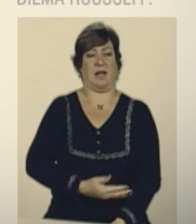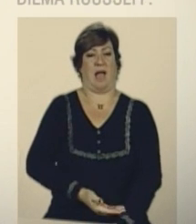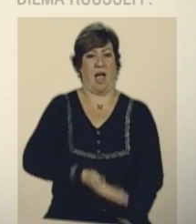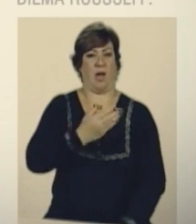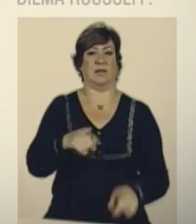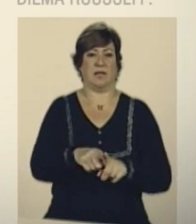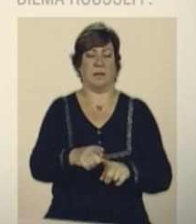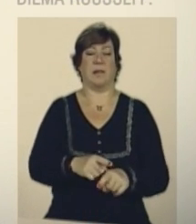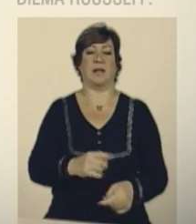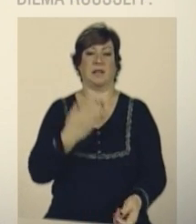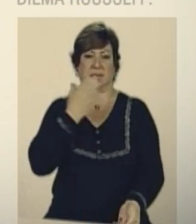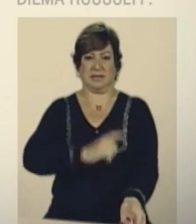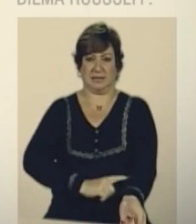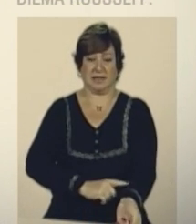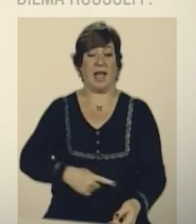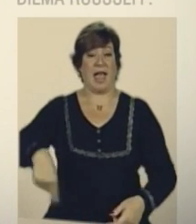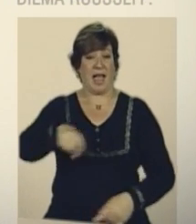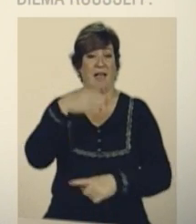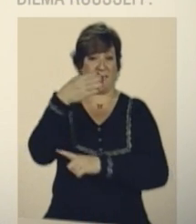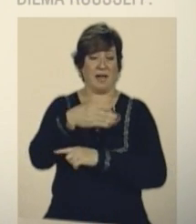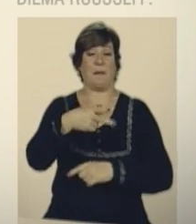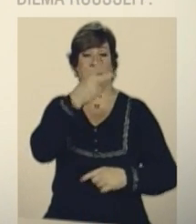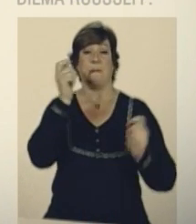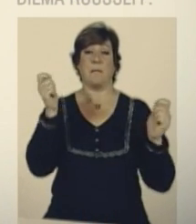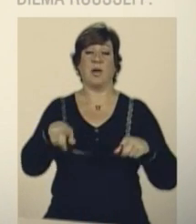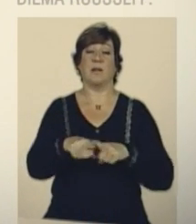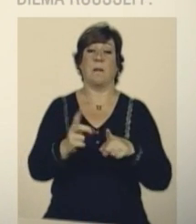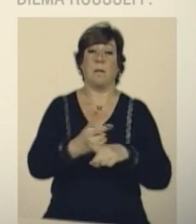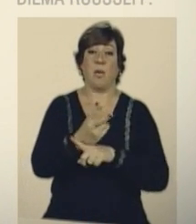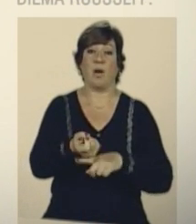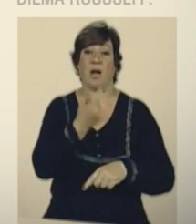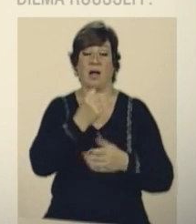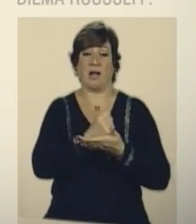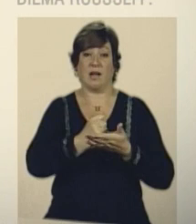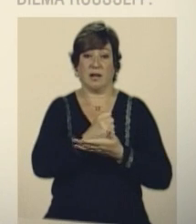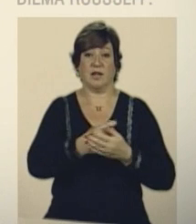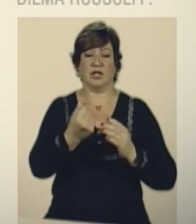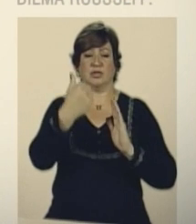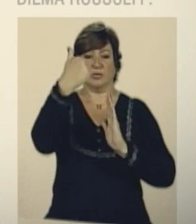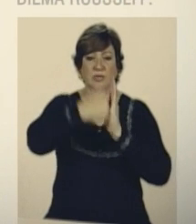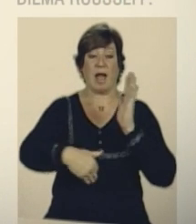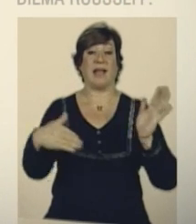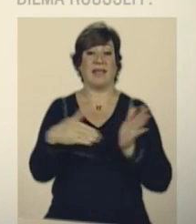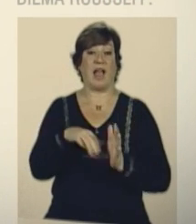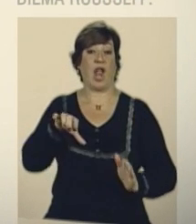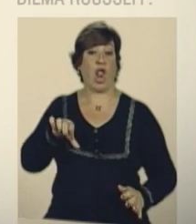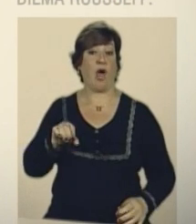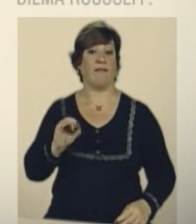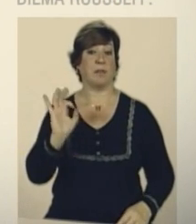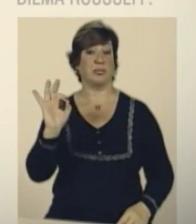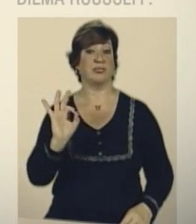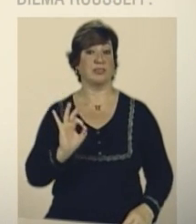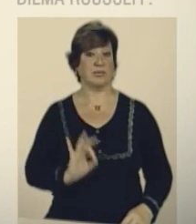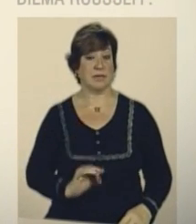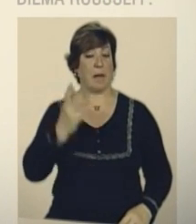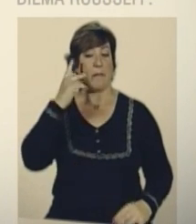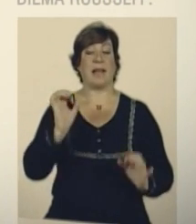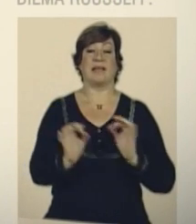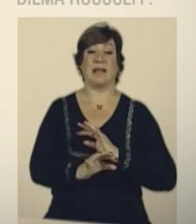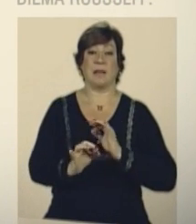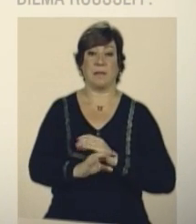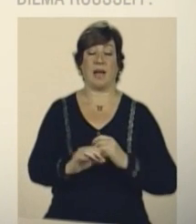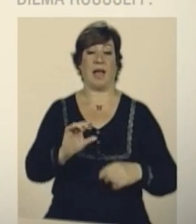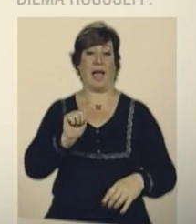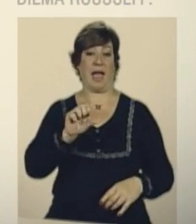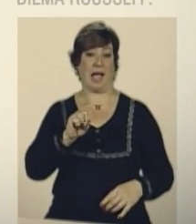farmácias pessoas também podem procurar medicamentos com desconto de até 90% para tratar